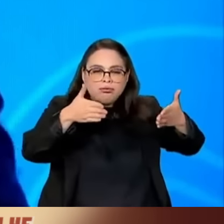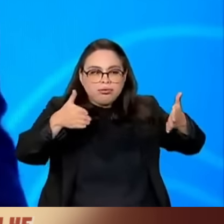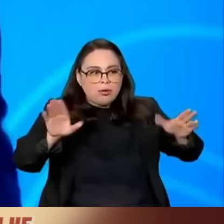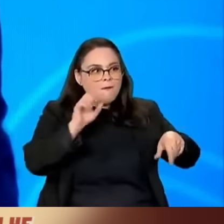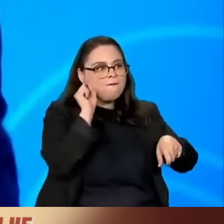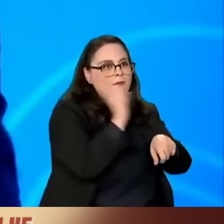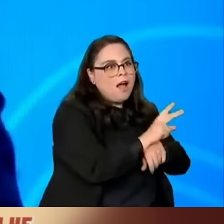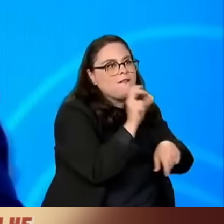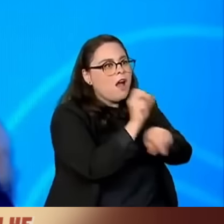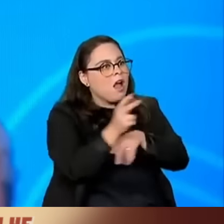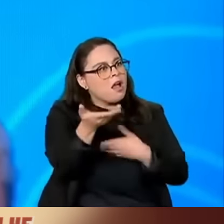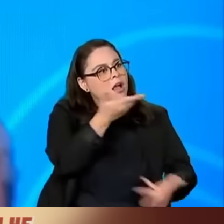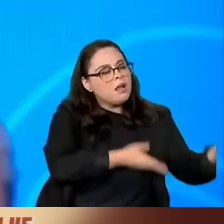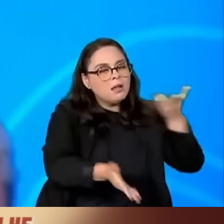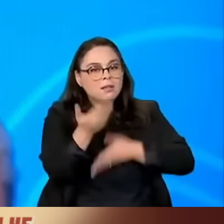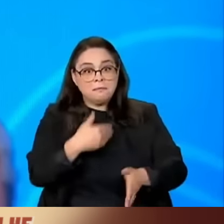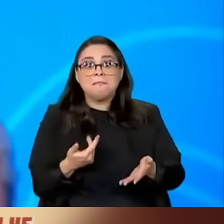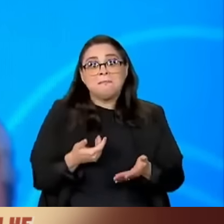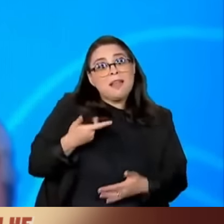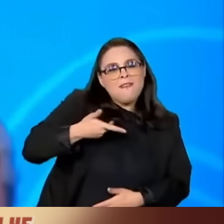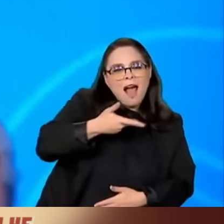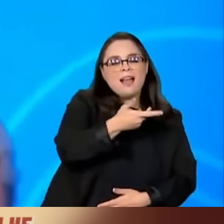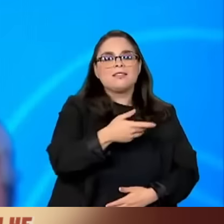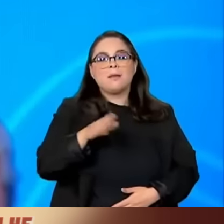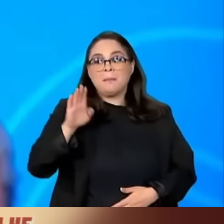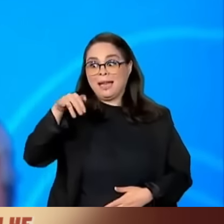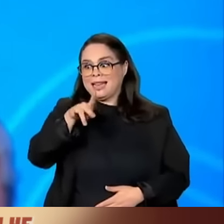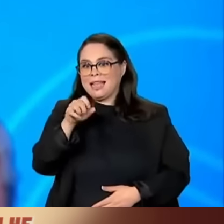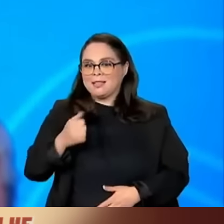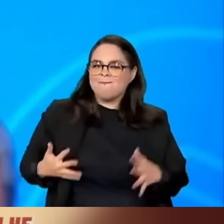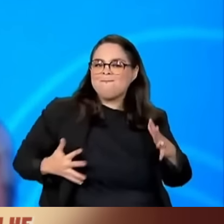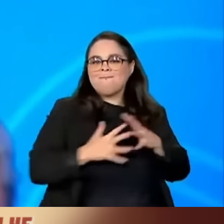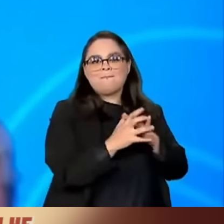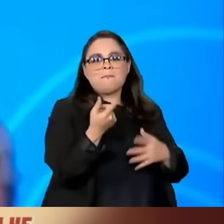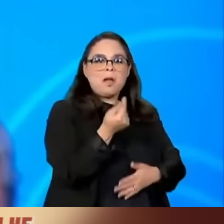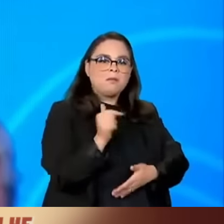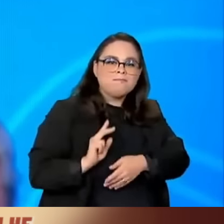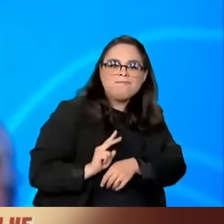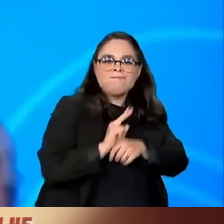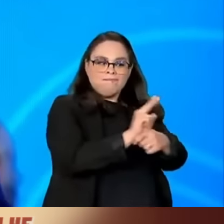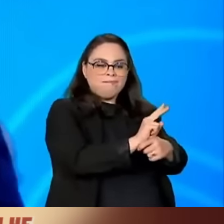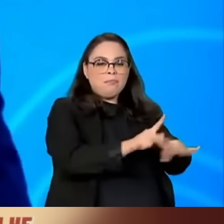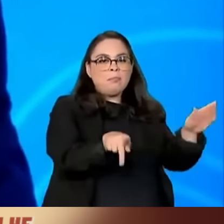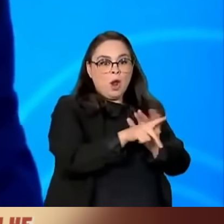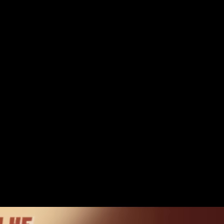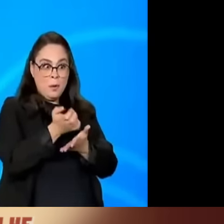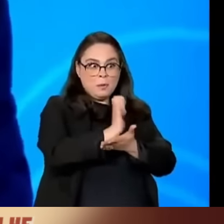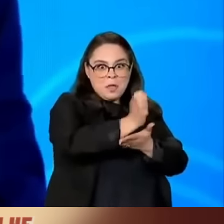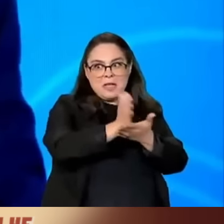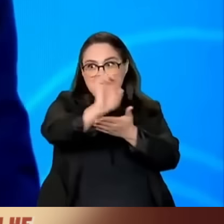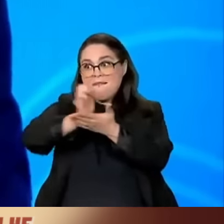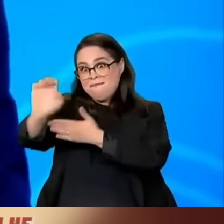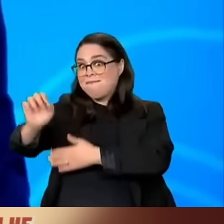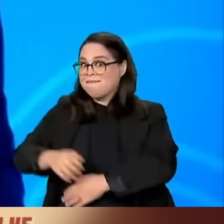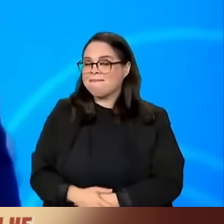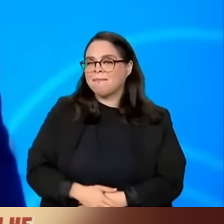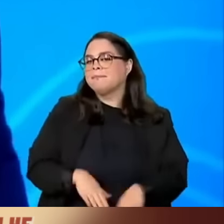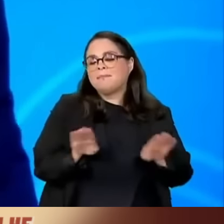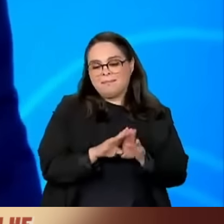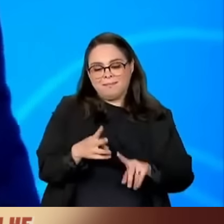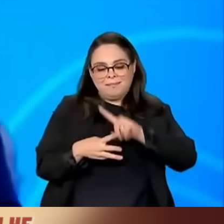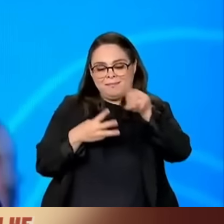a gente facilitar, e o BNDES batendo recorde de financiamento para exportação. E, finalmente, uma